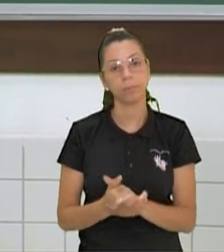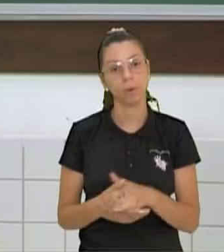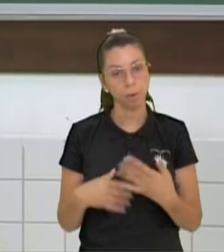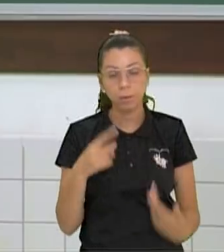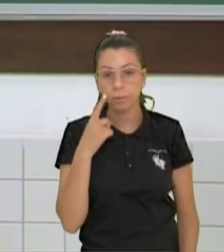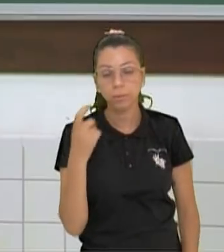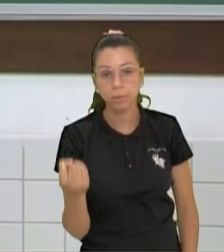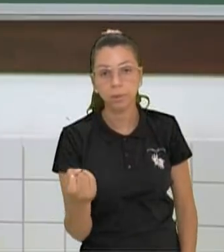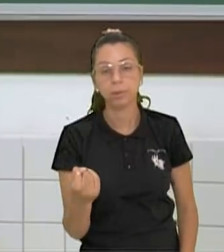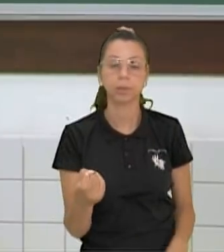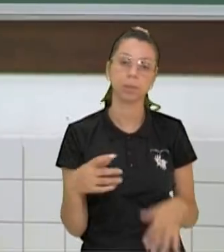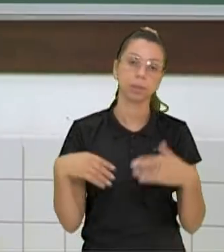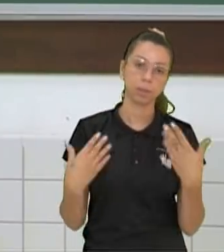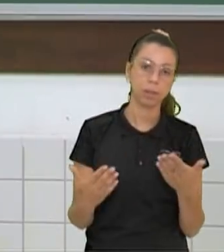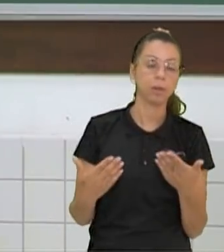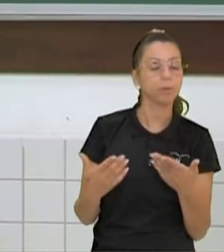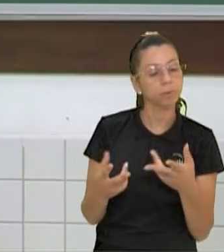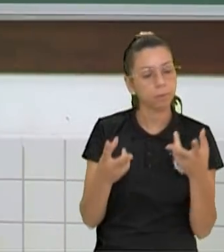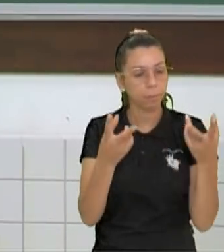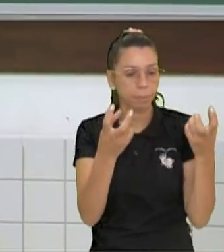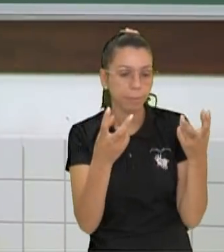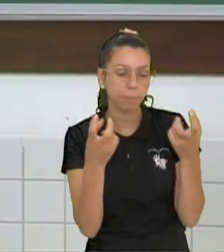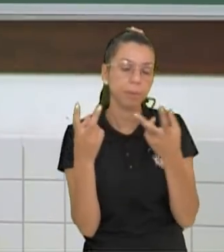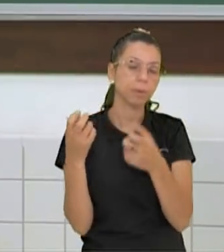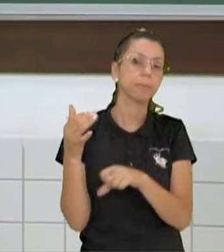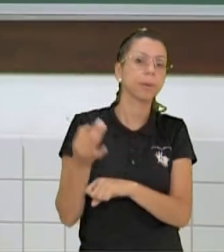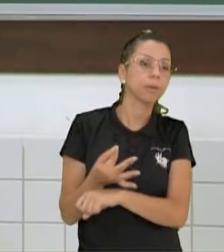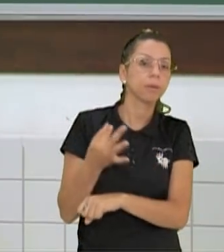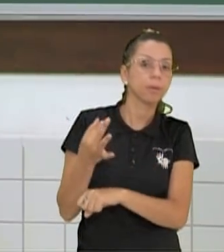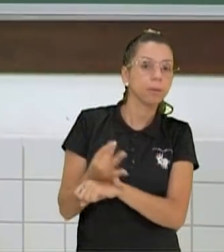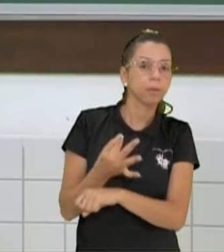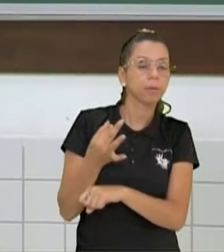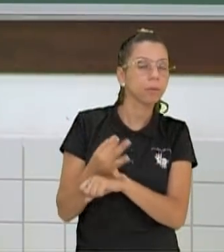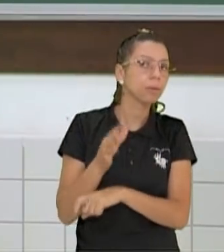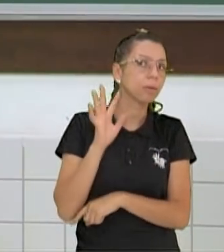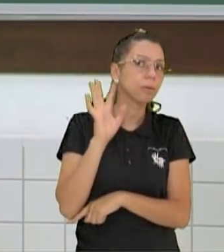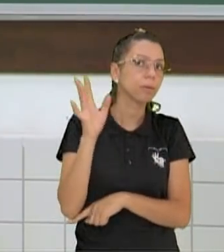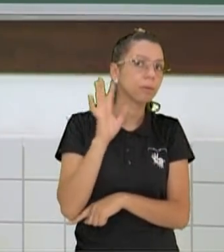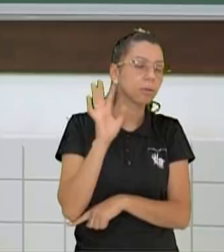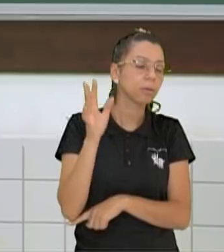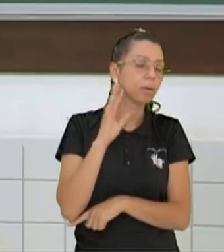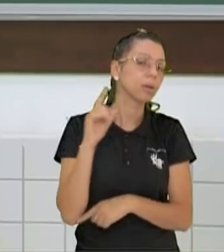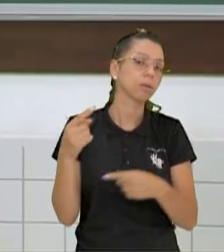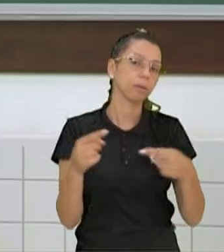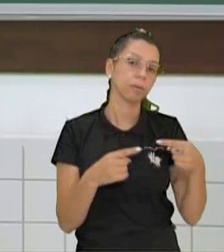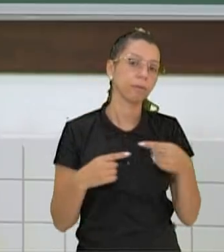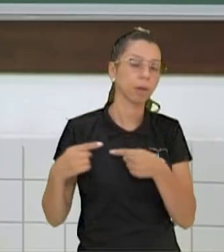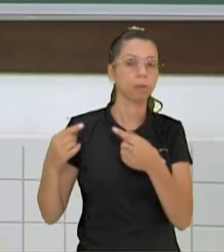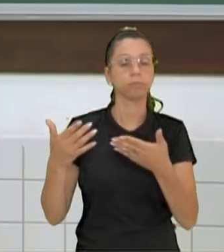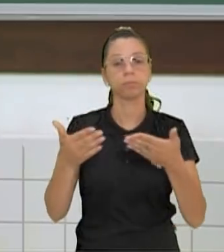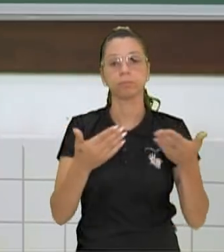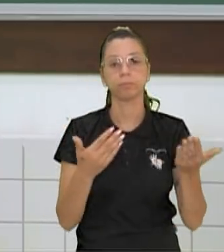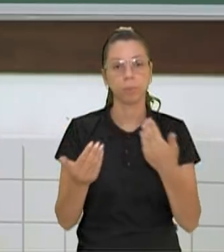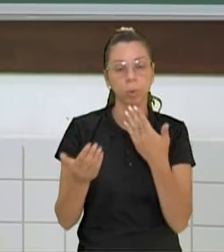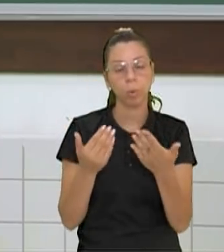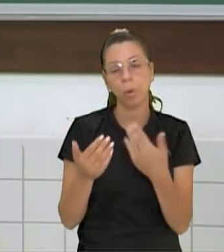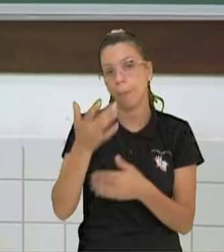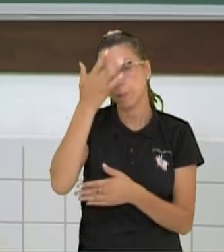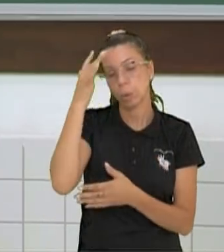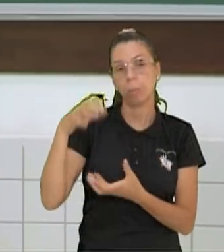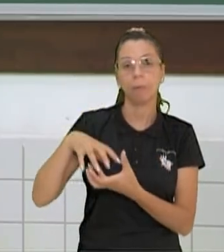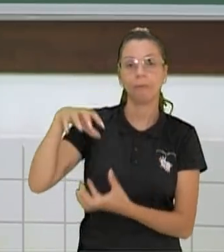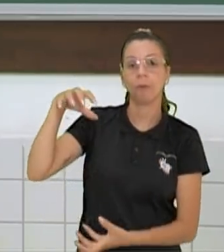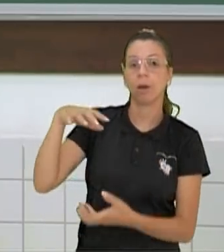que interessante. Então, a gente vai percebendo essa persistência da memória quando você conversa com essas pessoas, com as pessoas mais